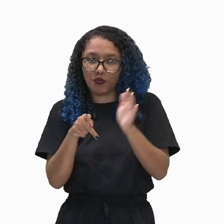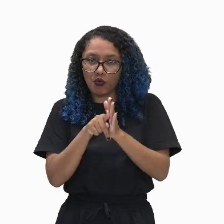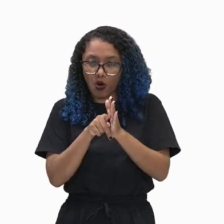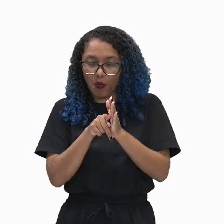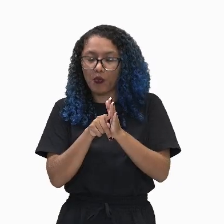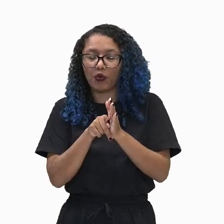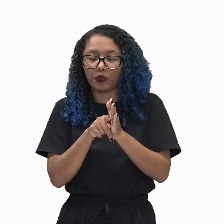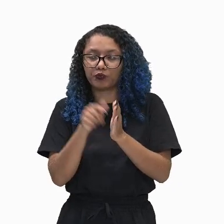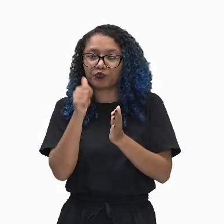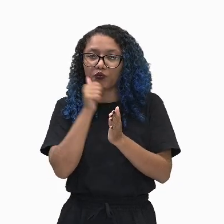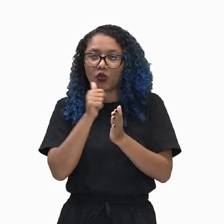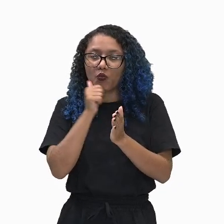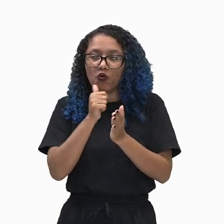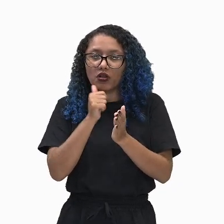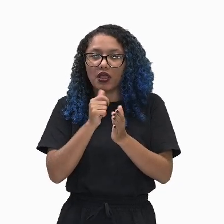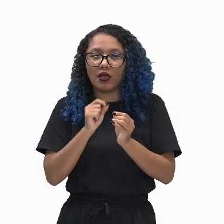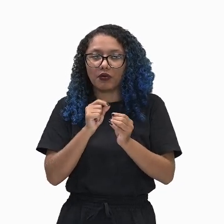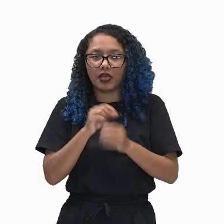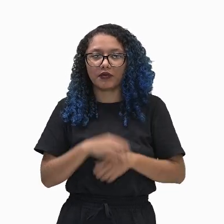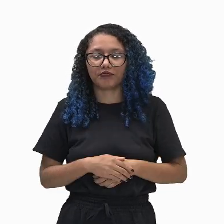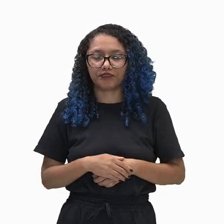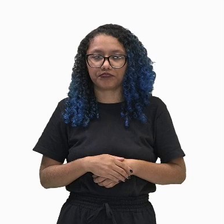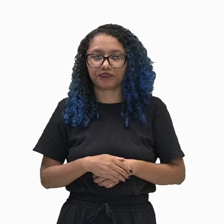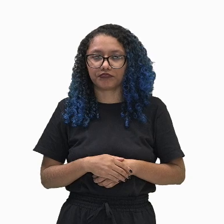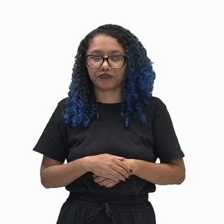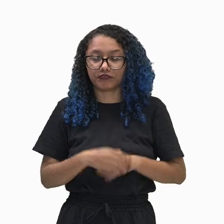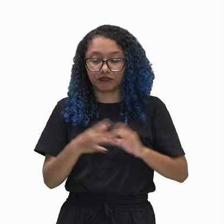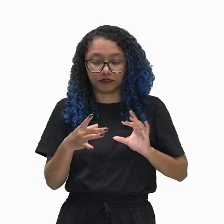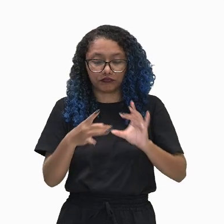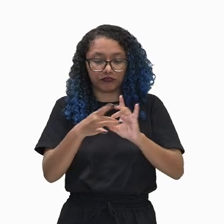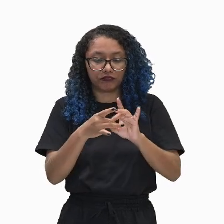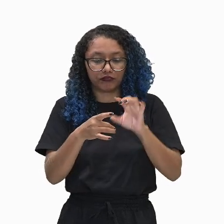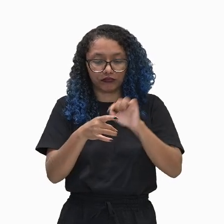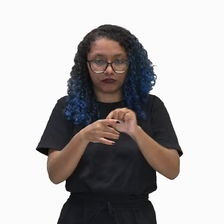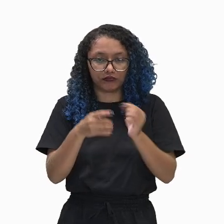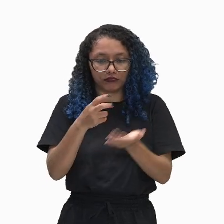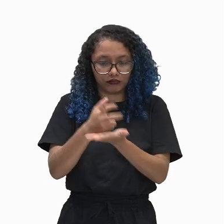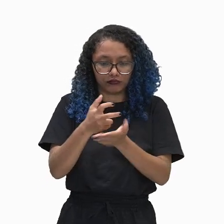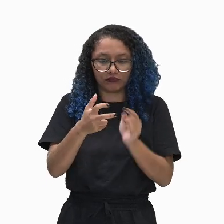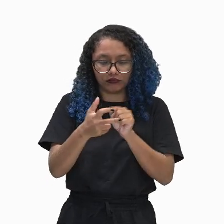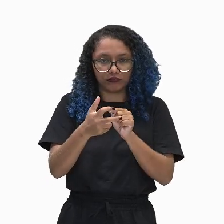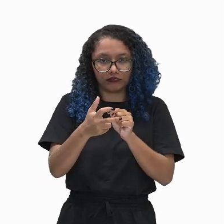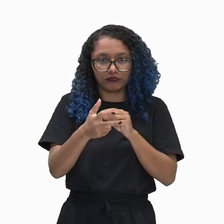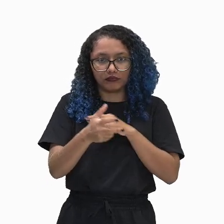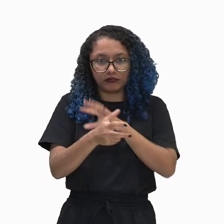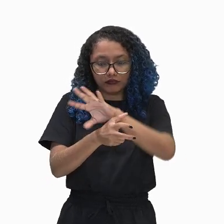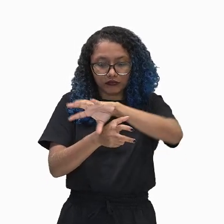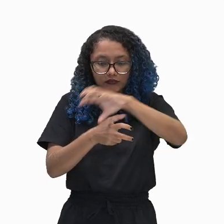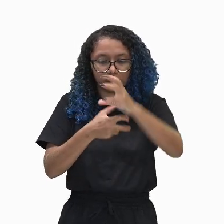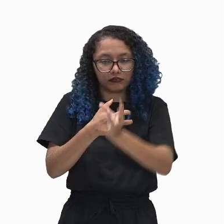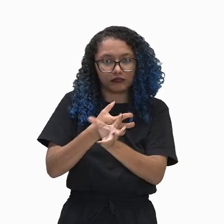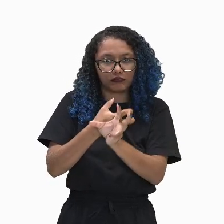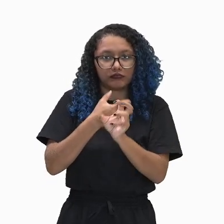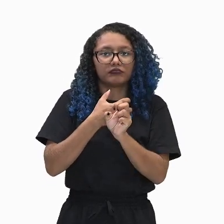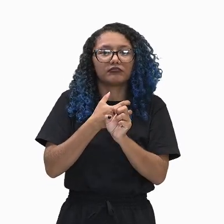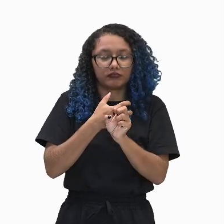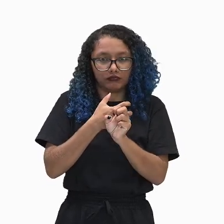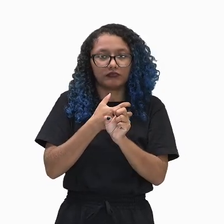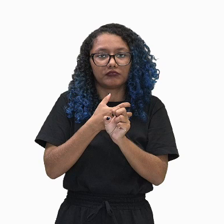das microvelocidades. Mas, professora, feto, qual é a designação, qual é a denominação aí,